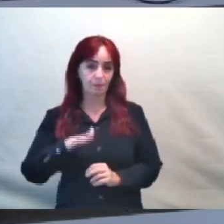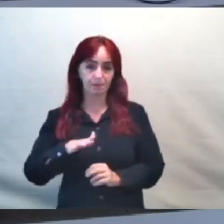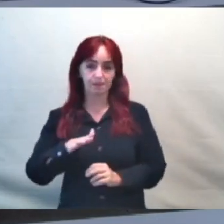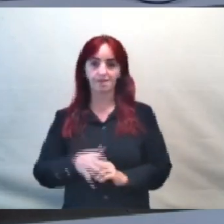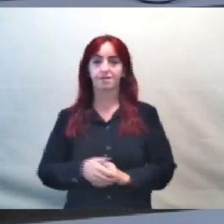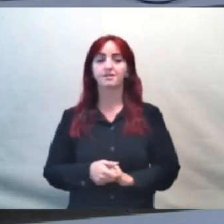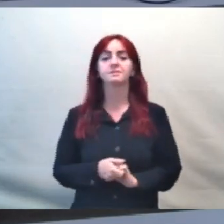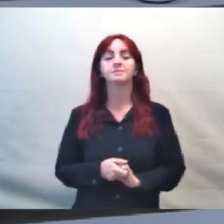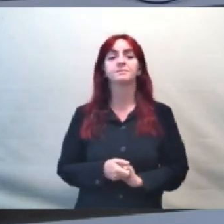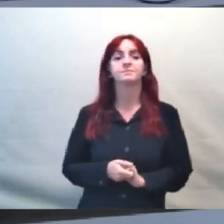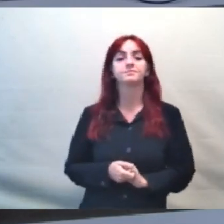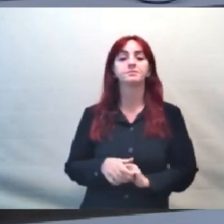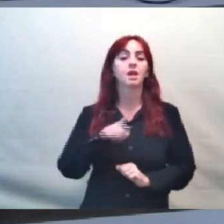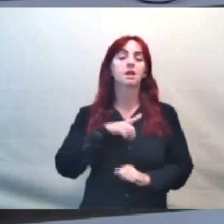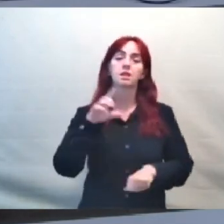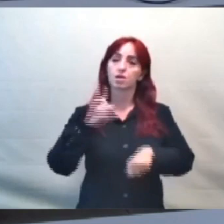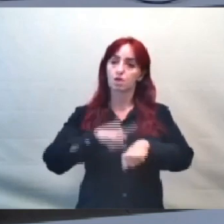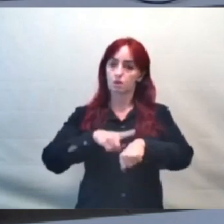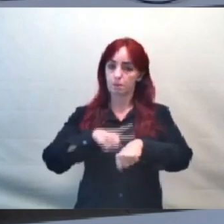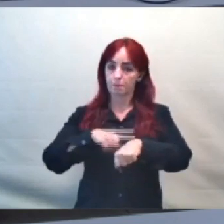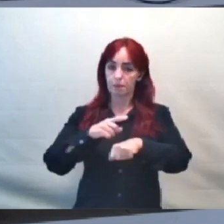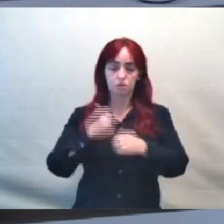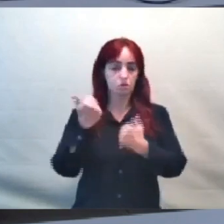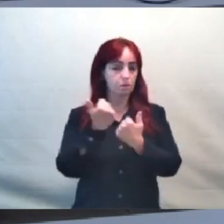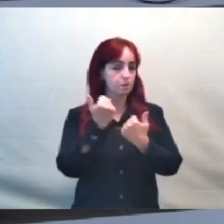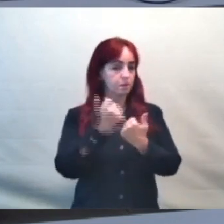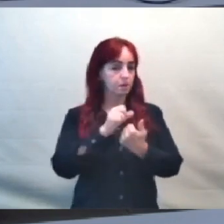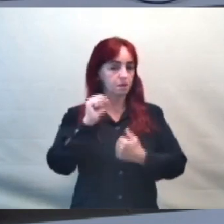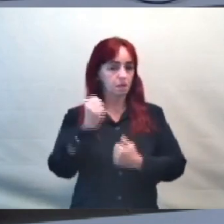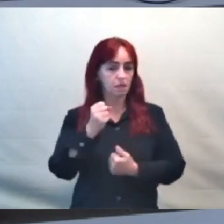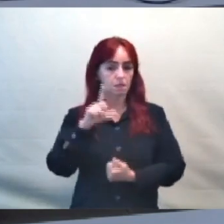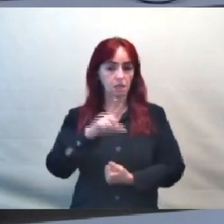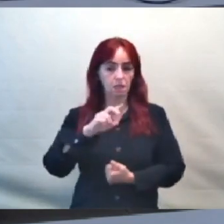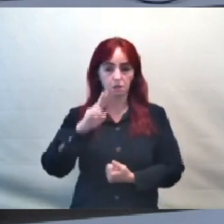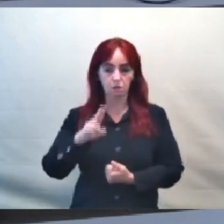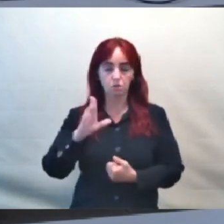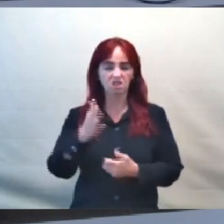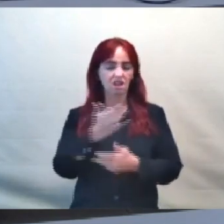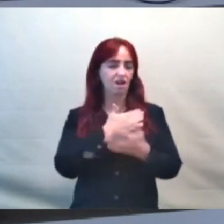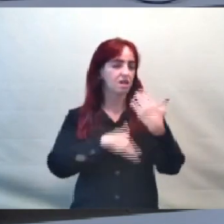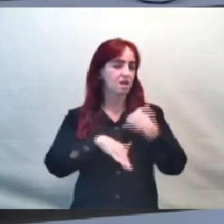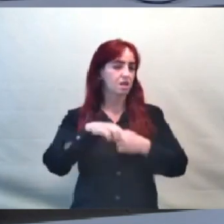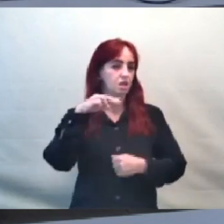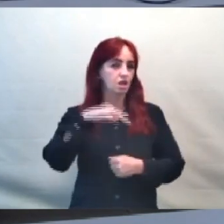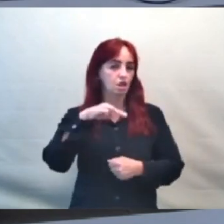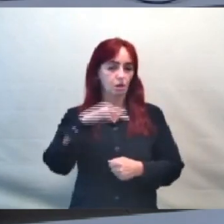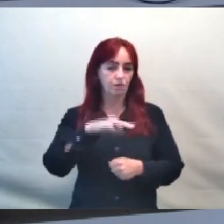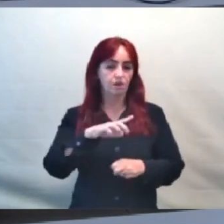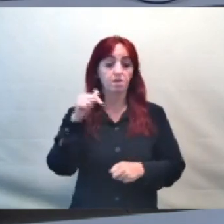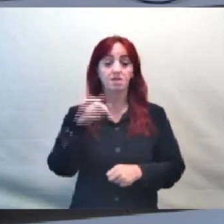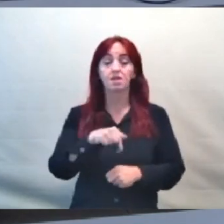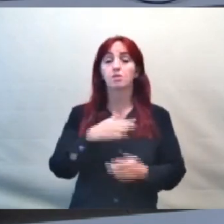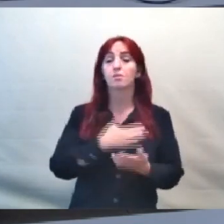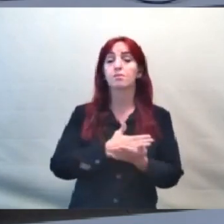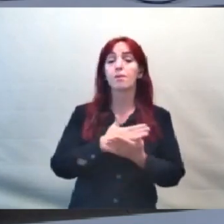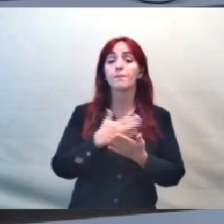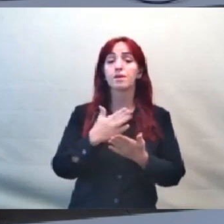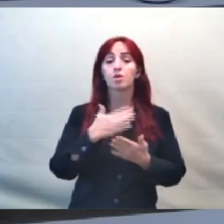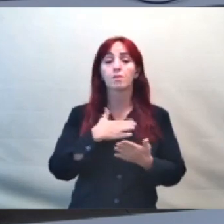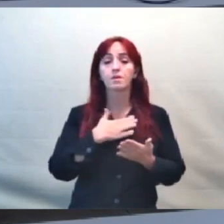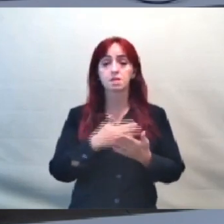Estou, no momento, superintendente da SLU já desde novembro. Desde o momento que eu entrei, a recomendação do prefeito realmente